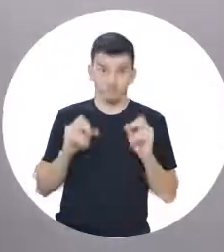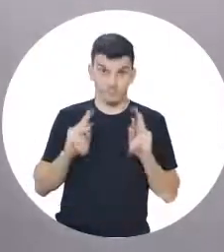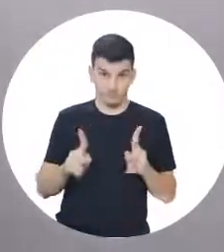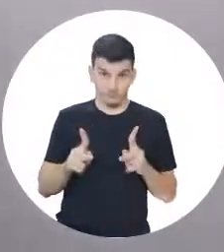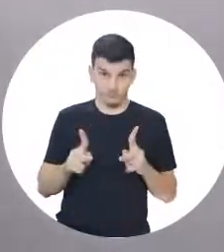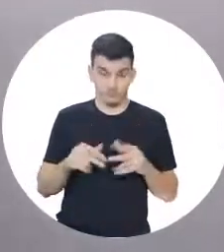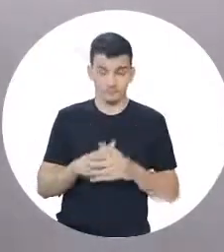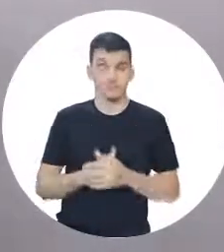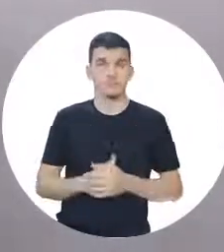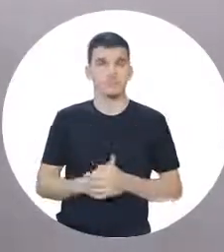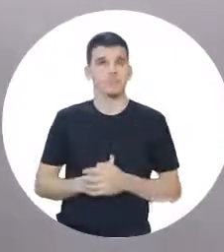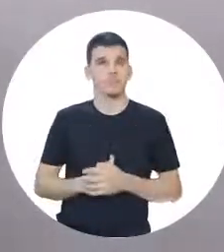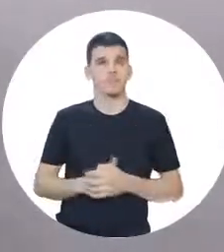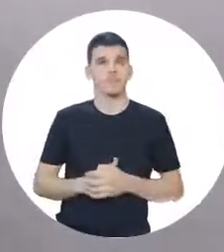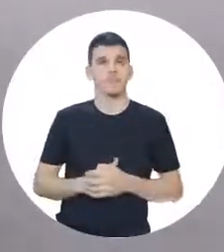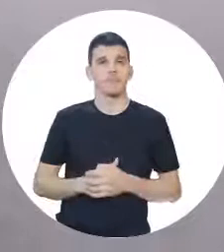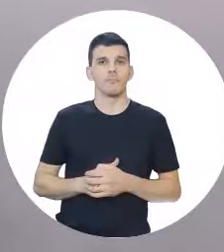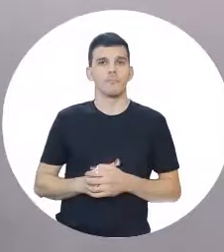Ok?